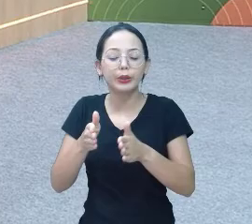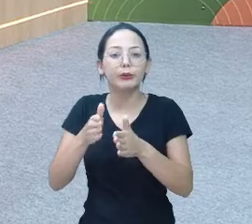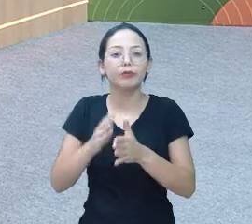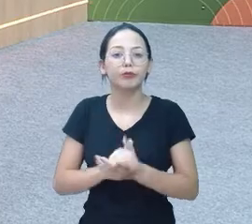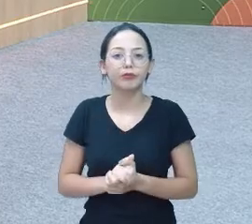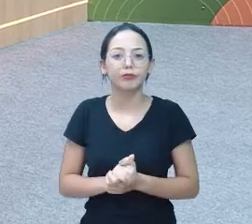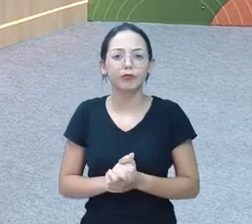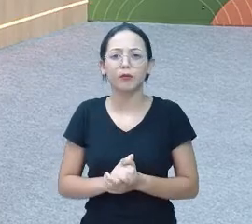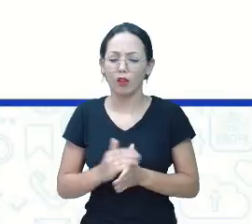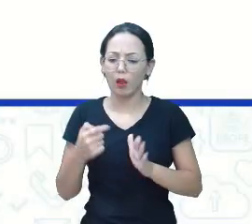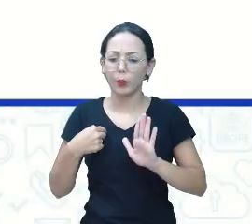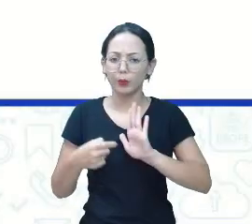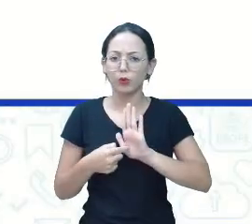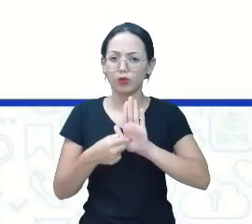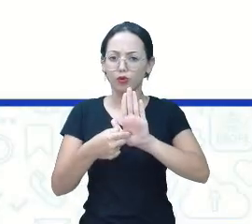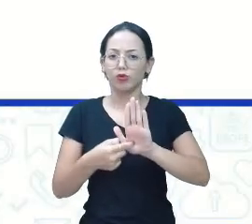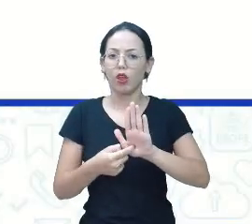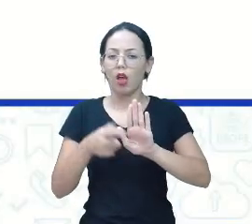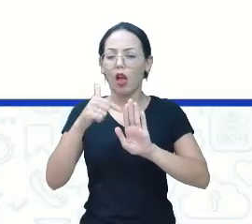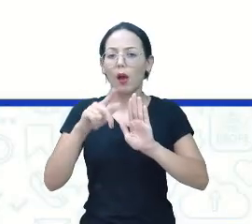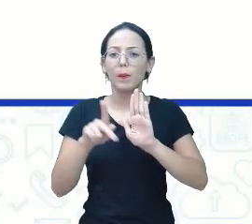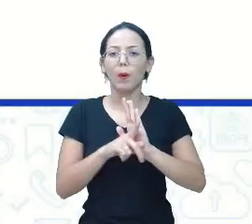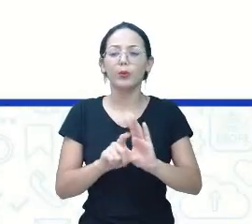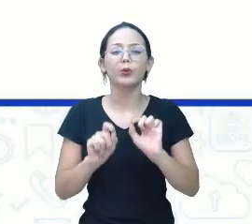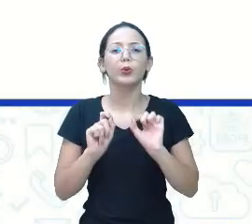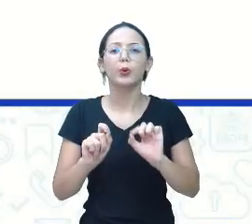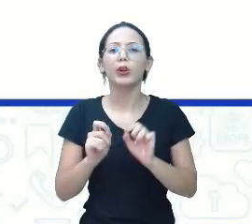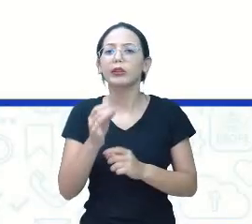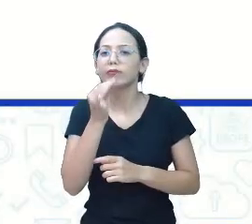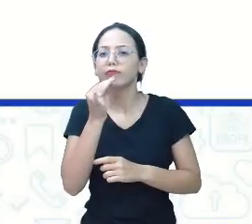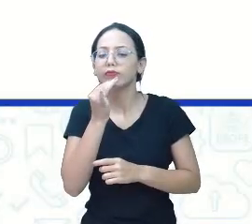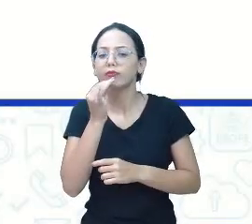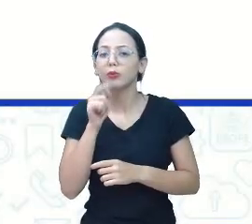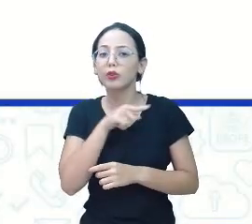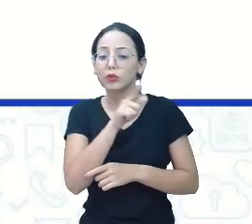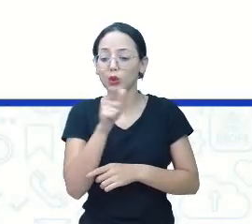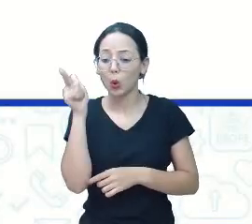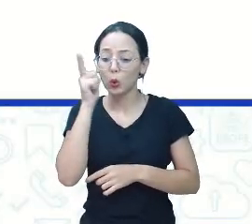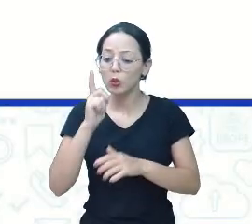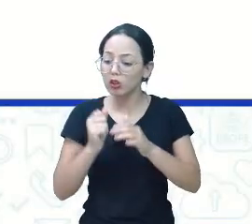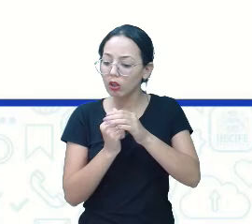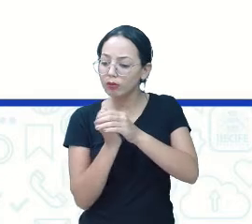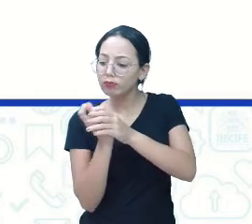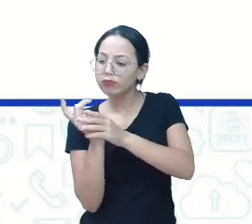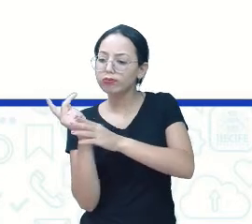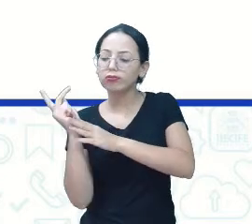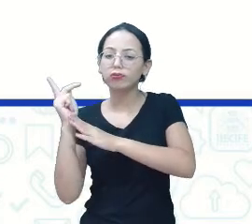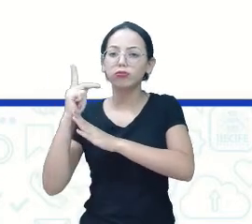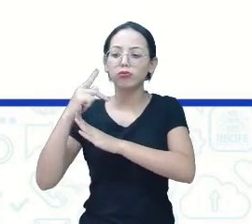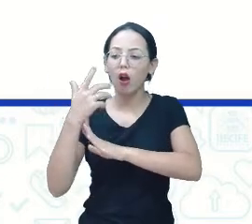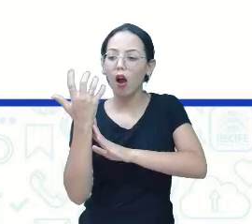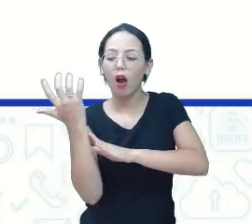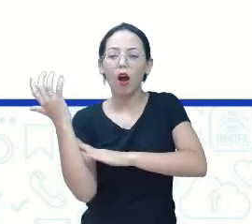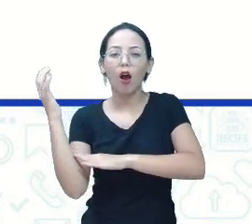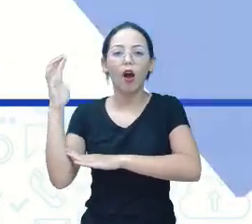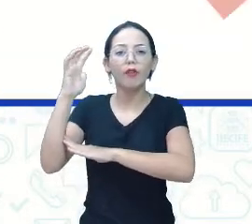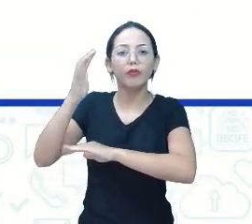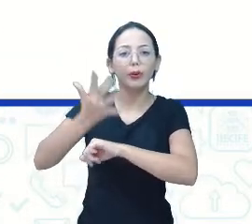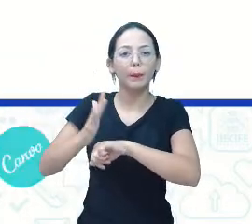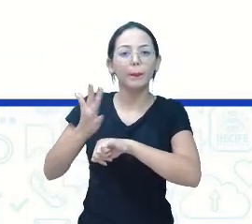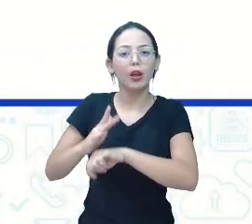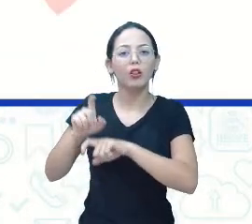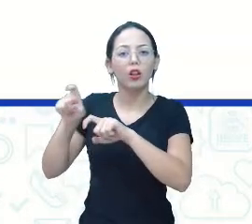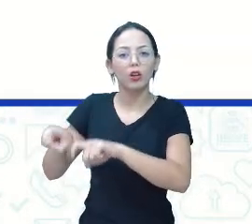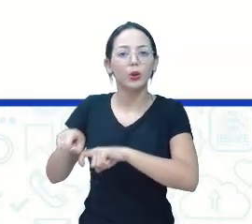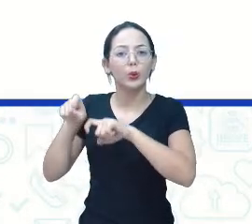aquela parte que eu destaquei ali seja a parte que lhe cabe de você plantar, de você fazer a sua prática